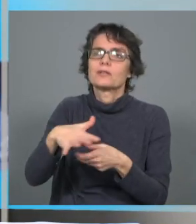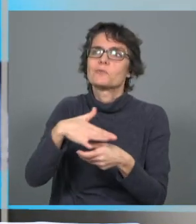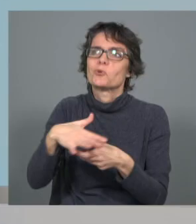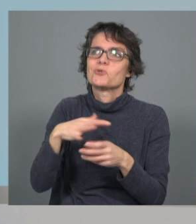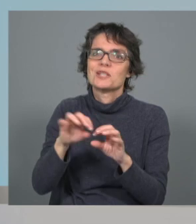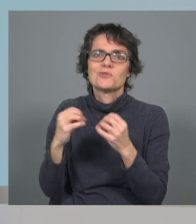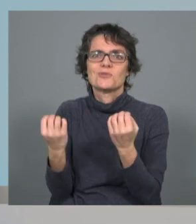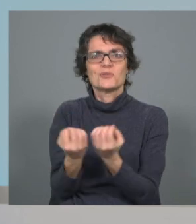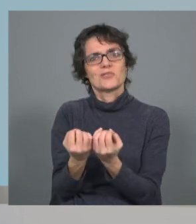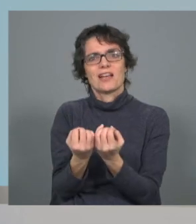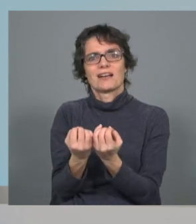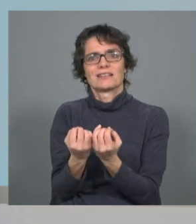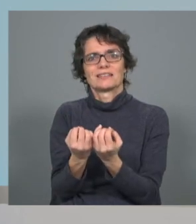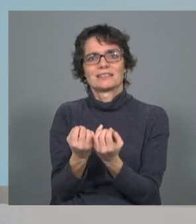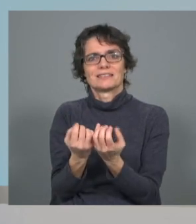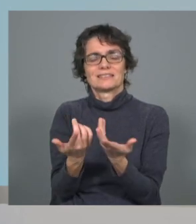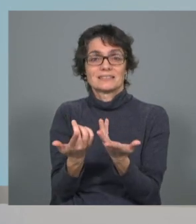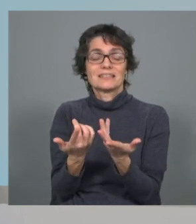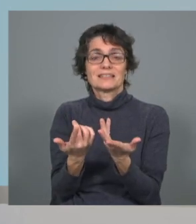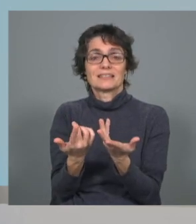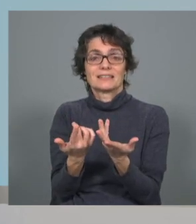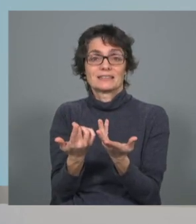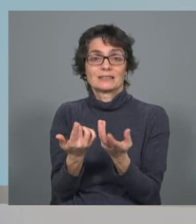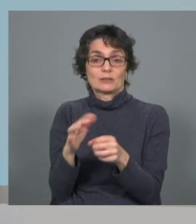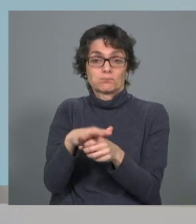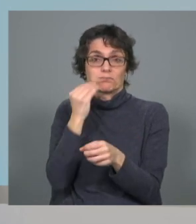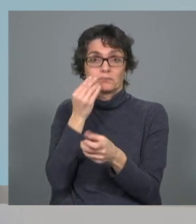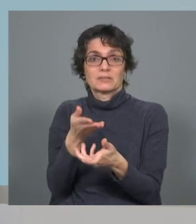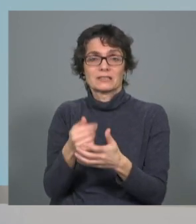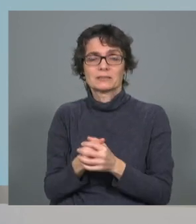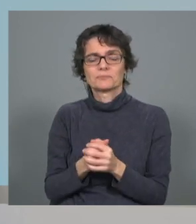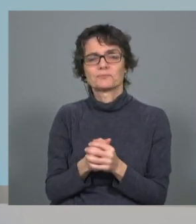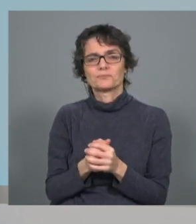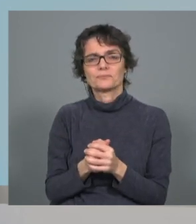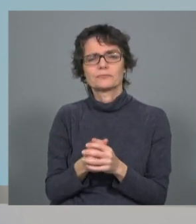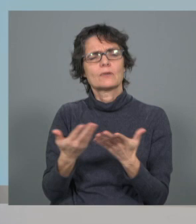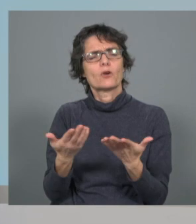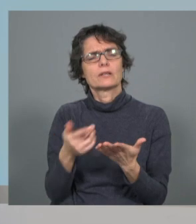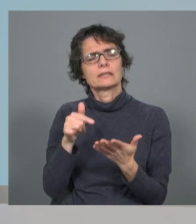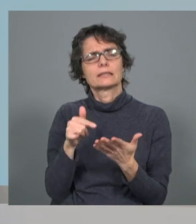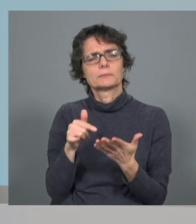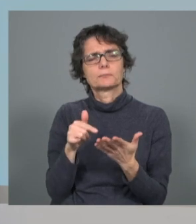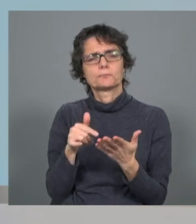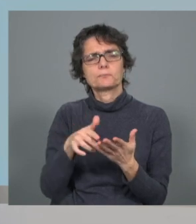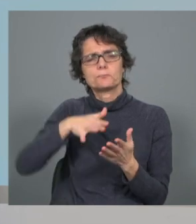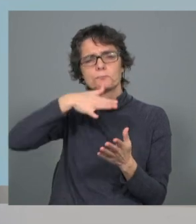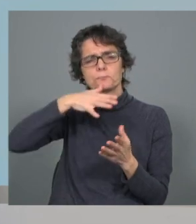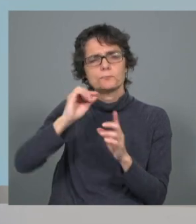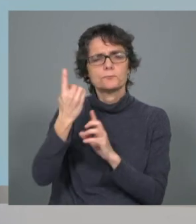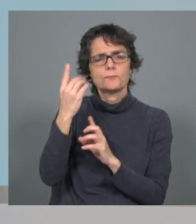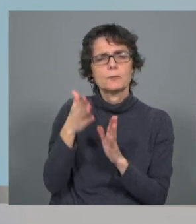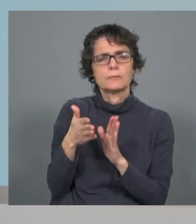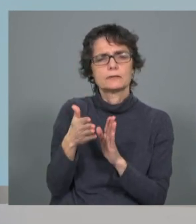que ao redor do templo, que não é difícil de imaginar, como dizia. Exato. A mensagem, o grande sinal, e para retomar também essa